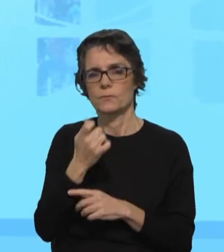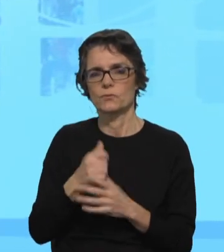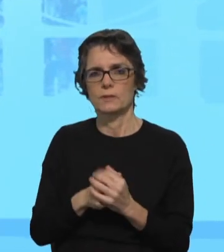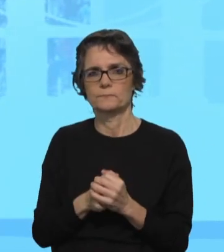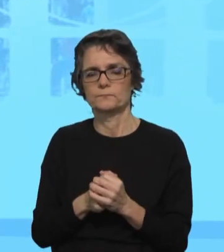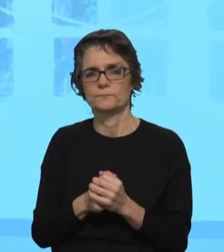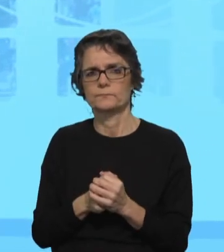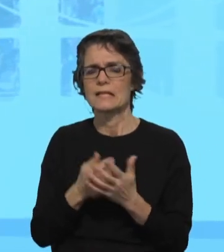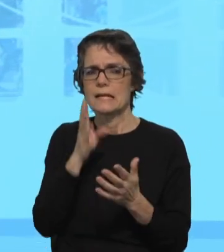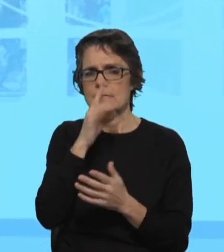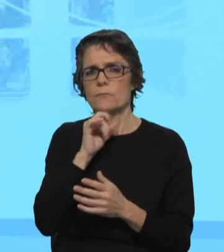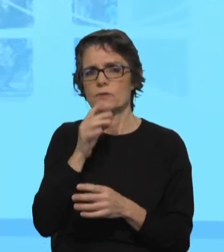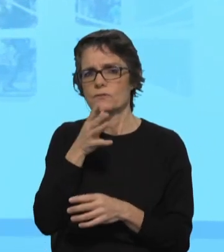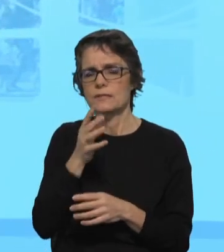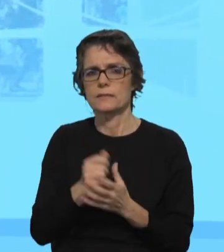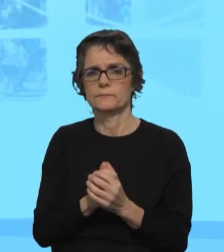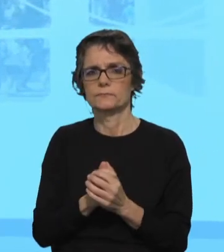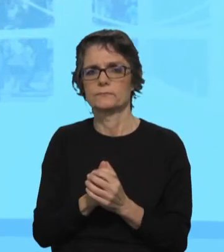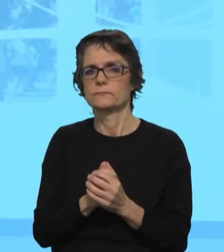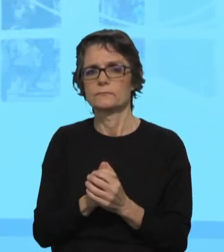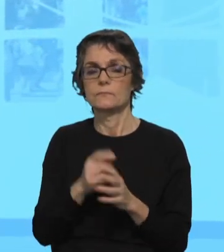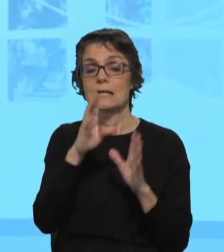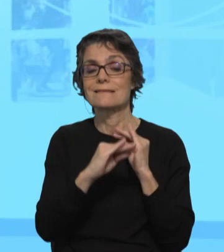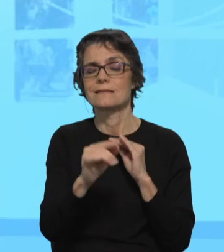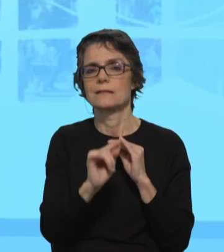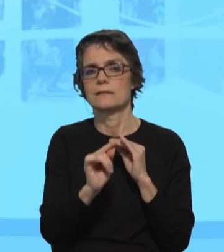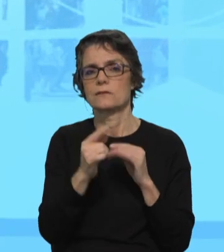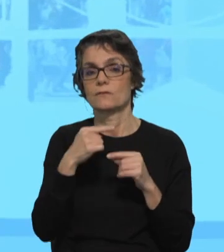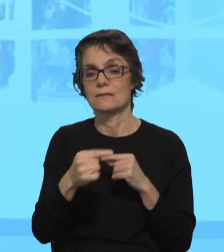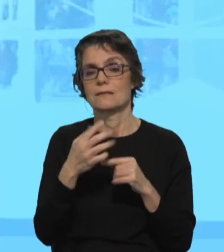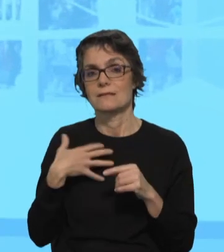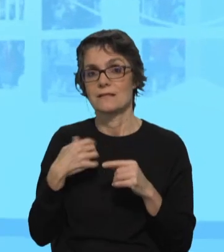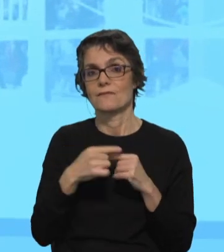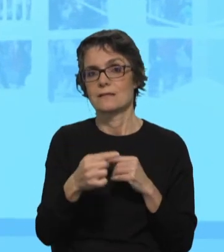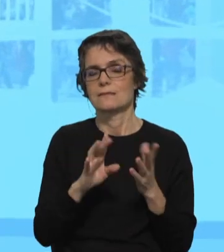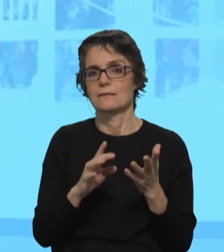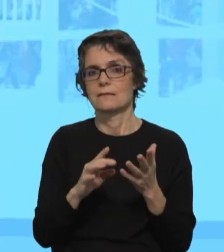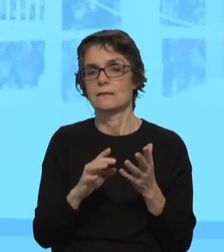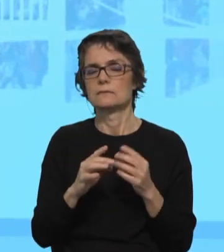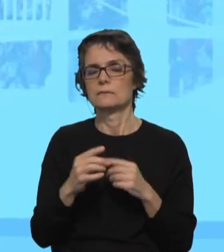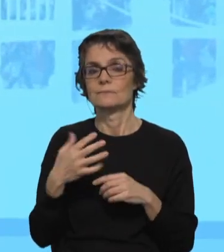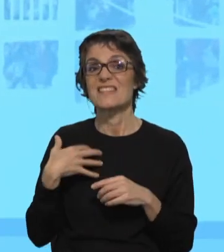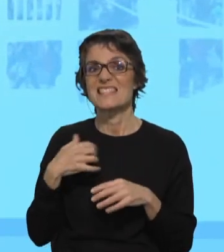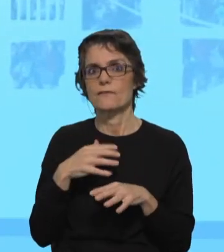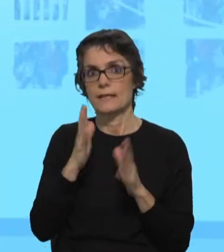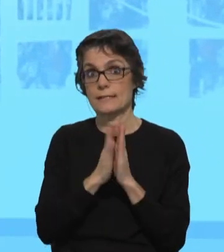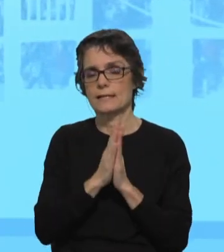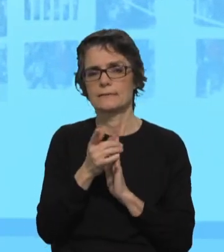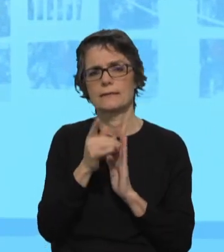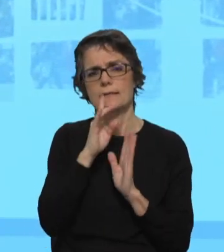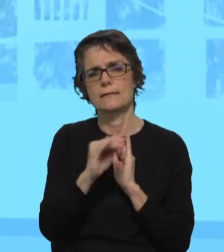pouco também da Sexta-feira Santa, do silêncio da Sexta-feira Santa, que não é um silêncio vazio de palavras. É isso depois que